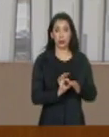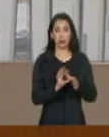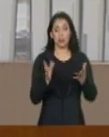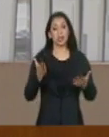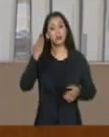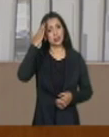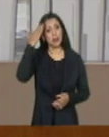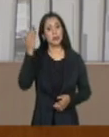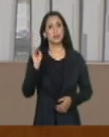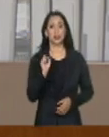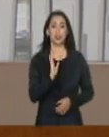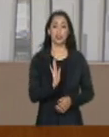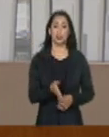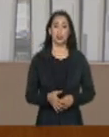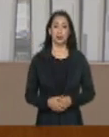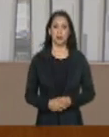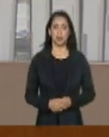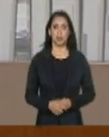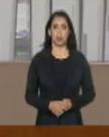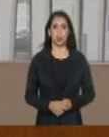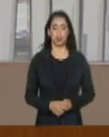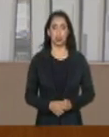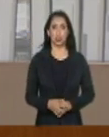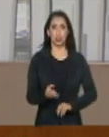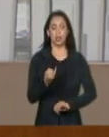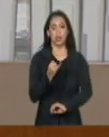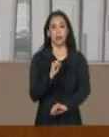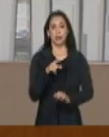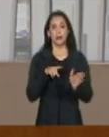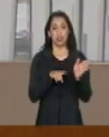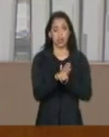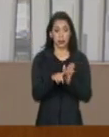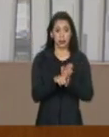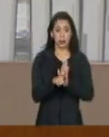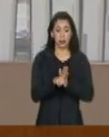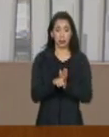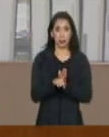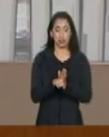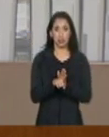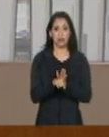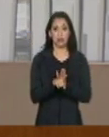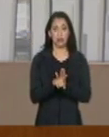sabemos disso. Se faz a investigação,